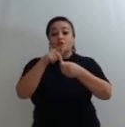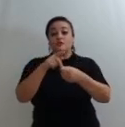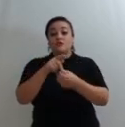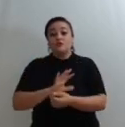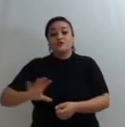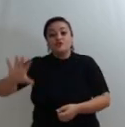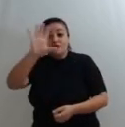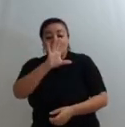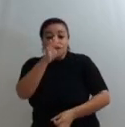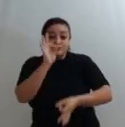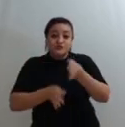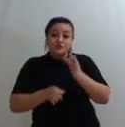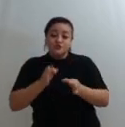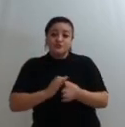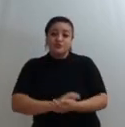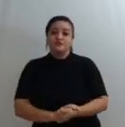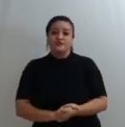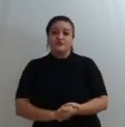por delegação,